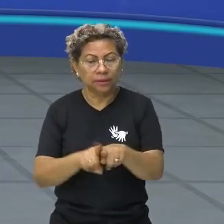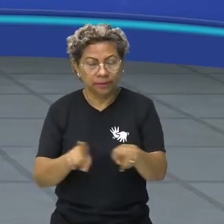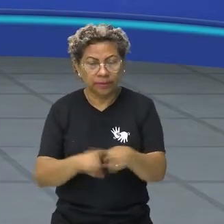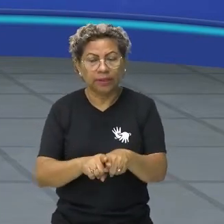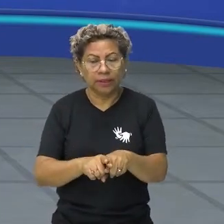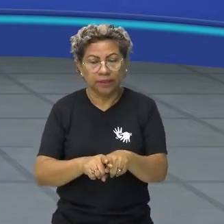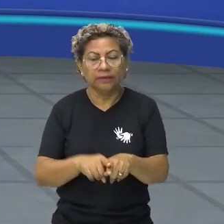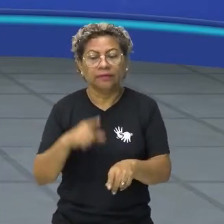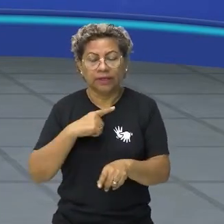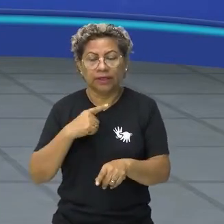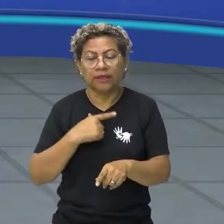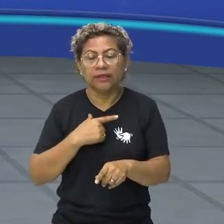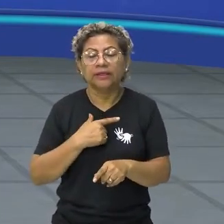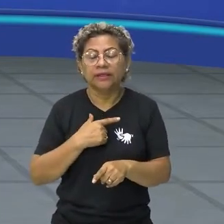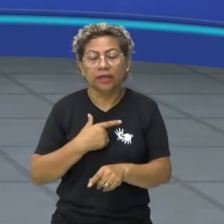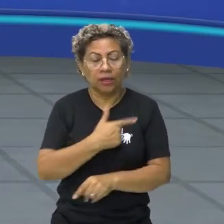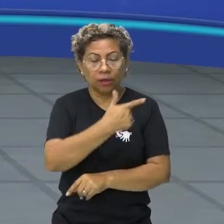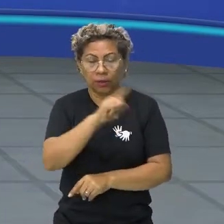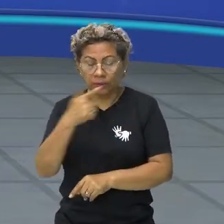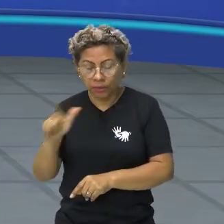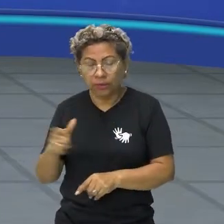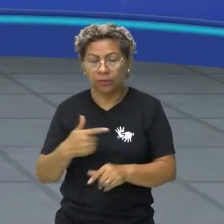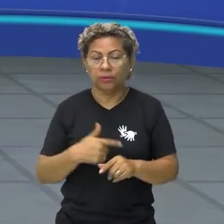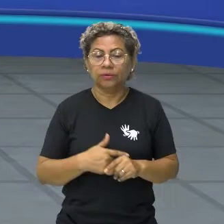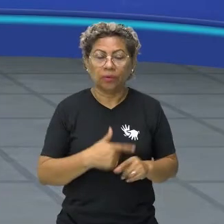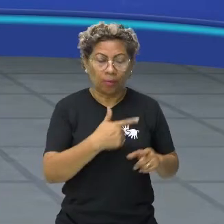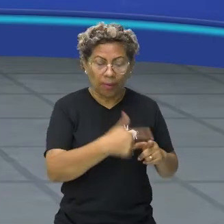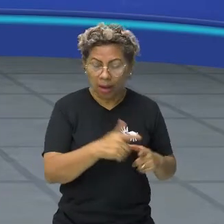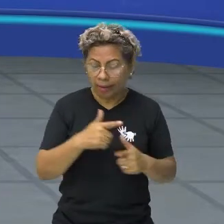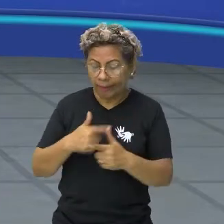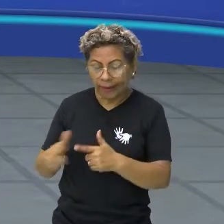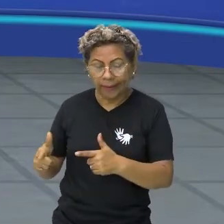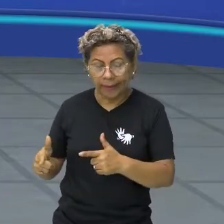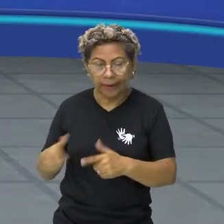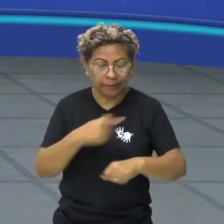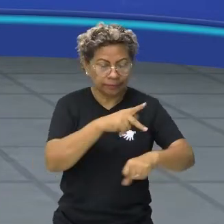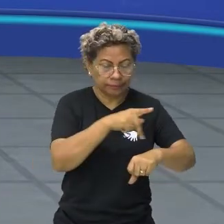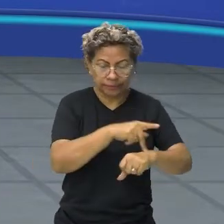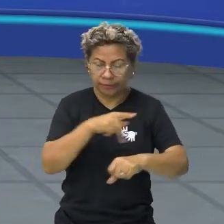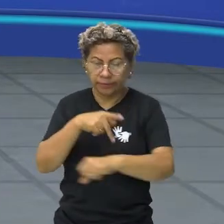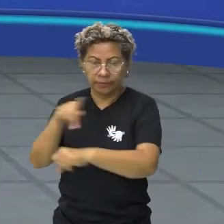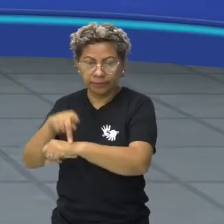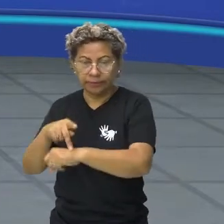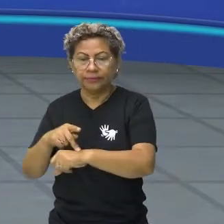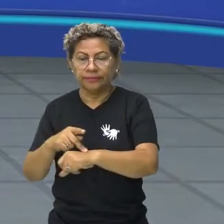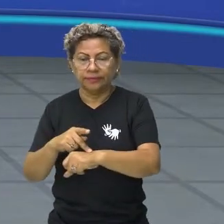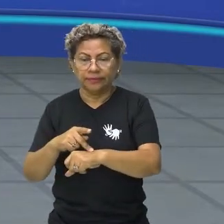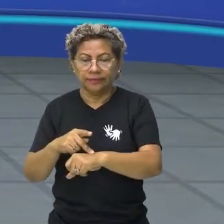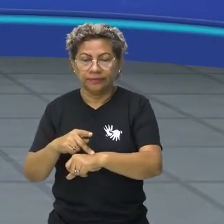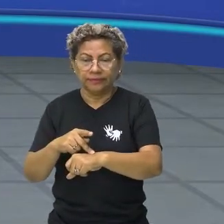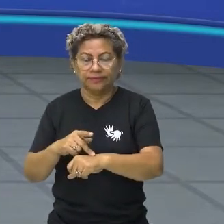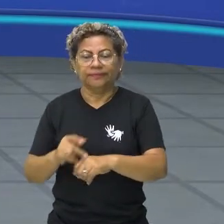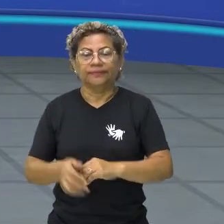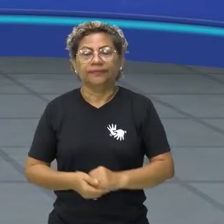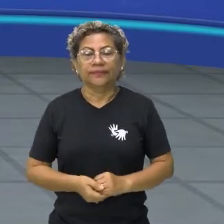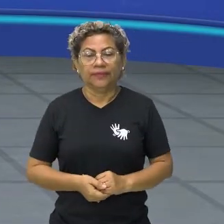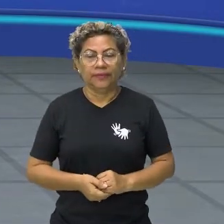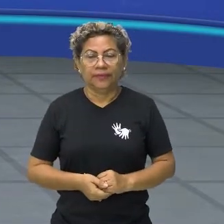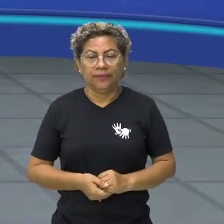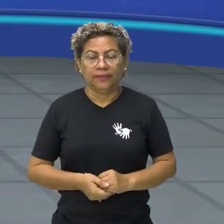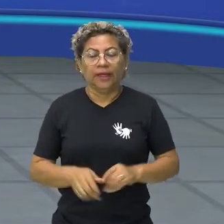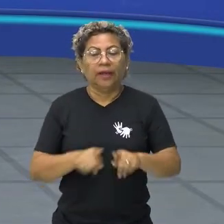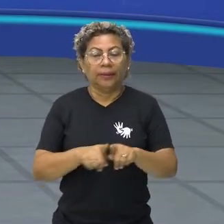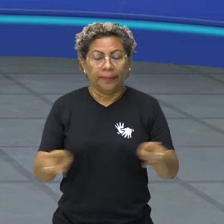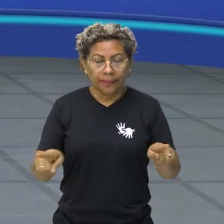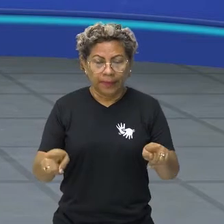ainda algumas burocracias entre os países que acabam se juntando e estando aí nessa zona de livre comércio. Mas,